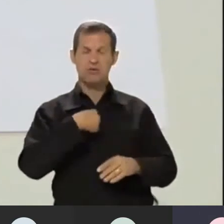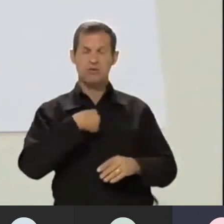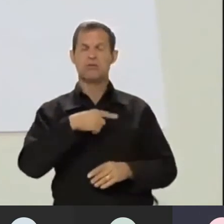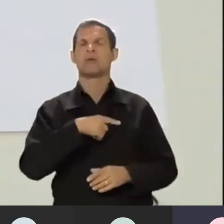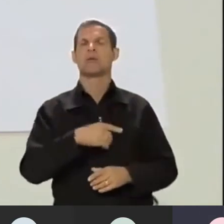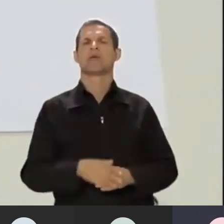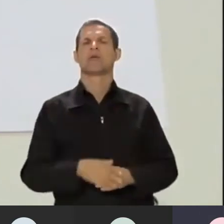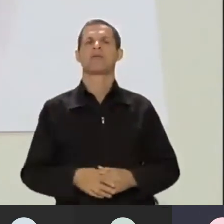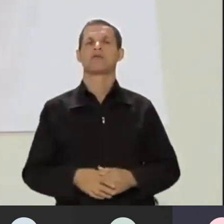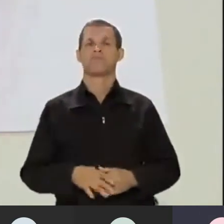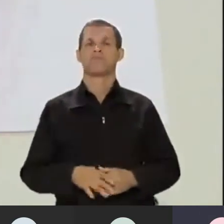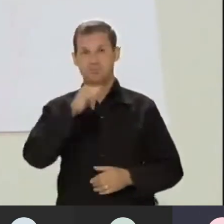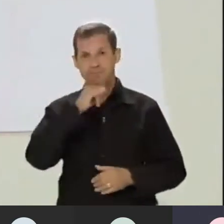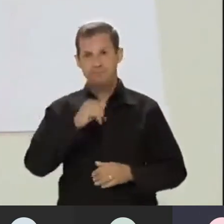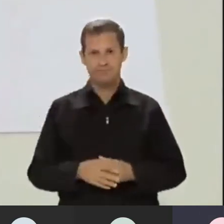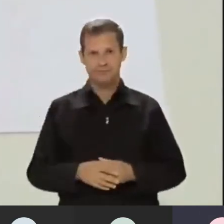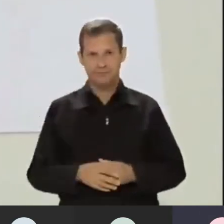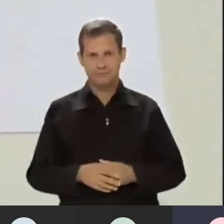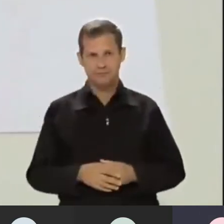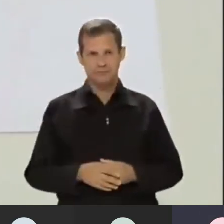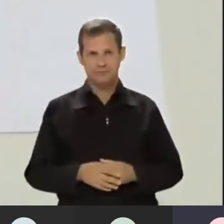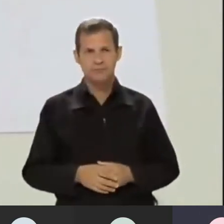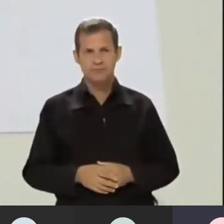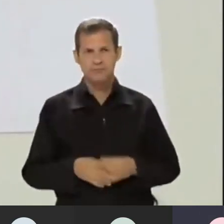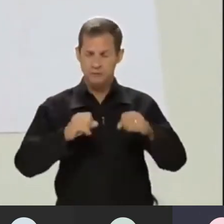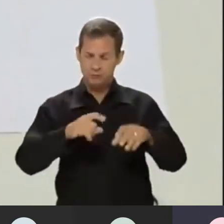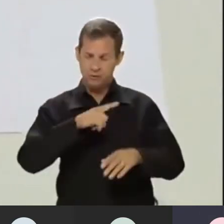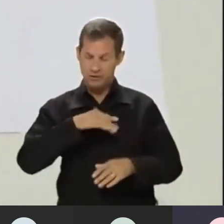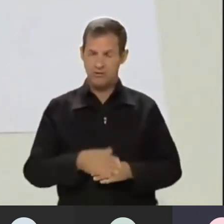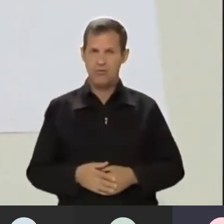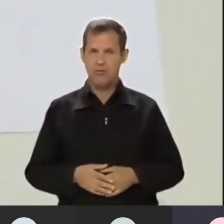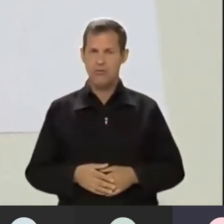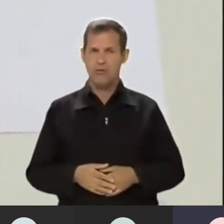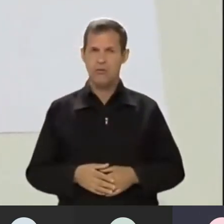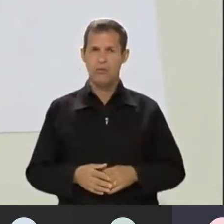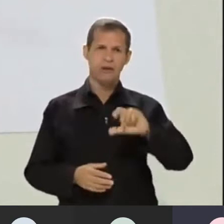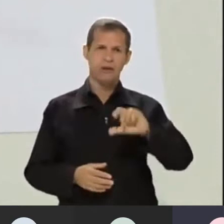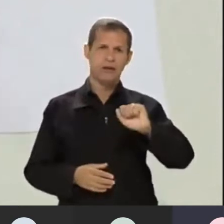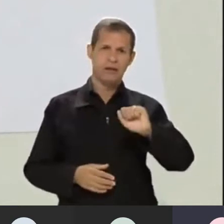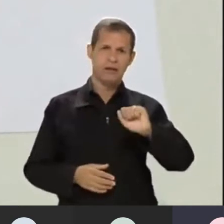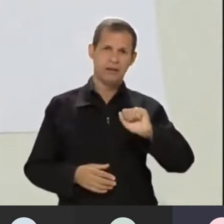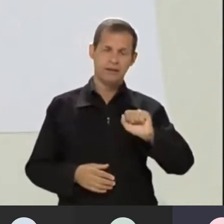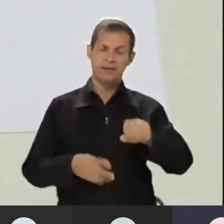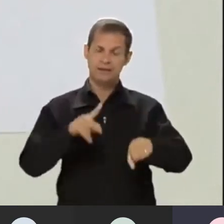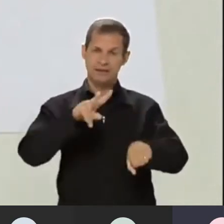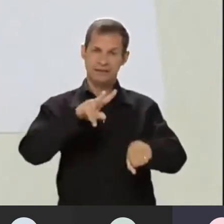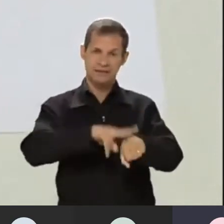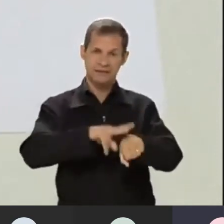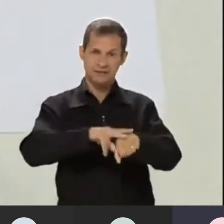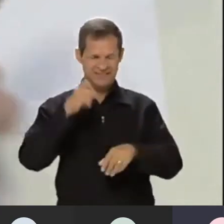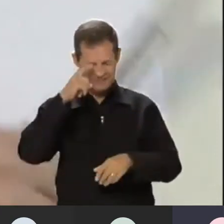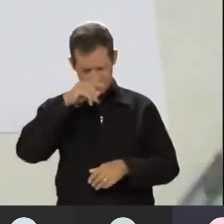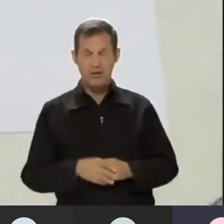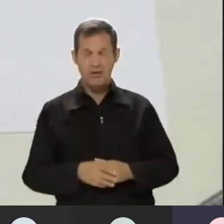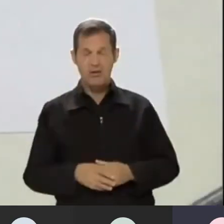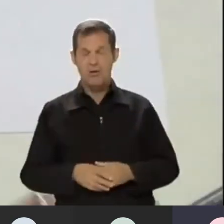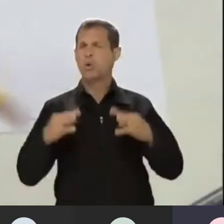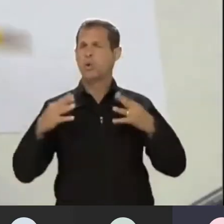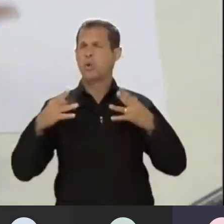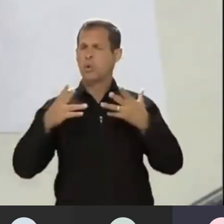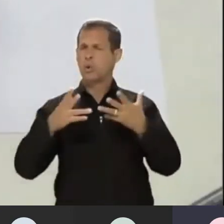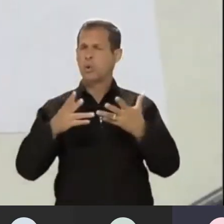posso colocar, vou colocar aqui, por exemplo, que pode ter então uma lã de vidro e que vai dificultar.